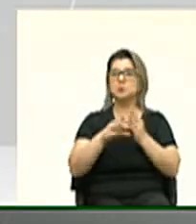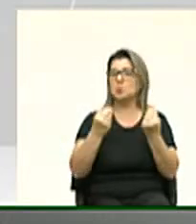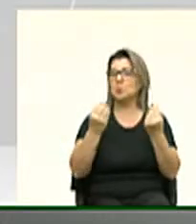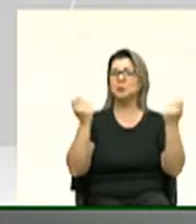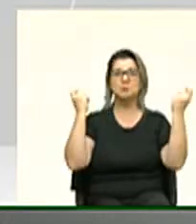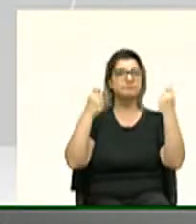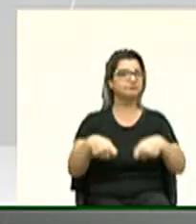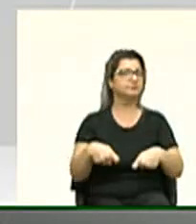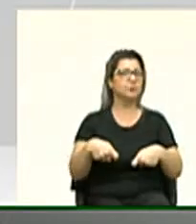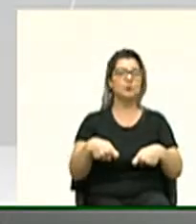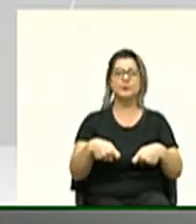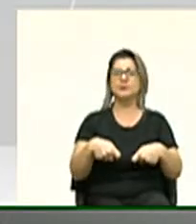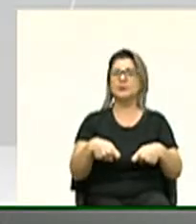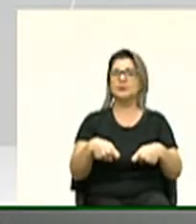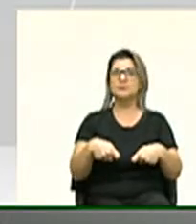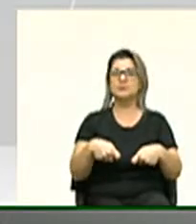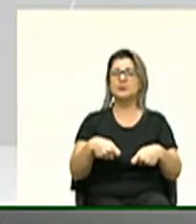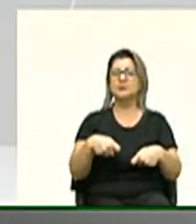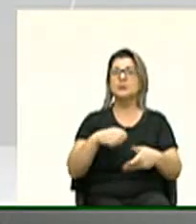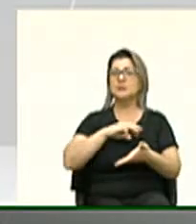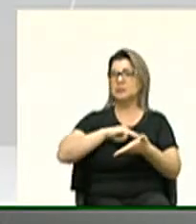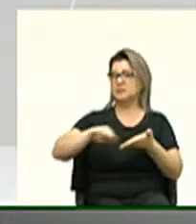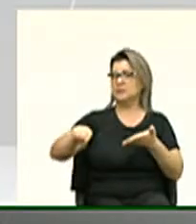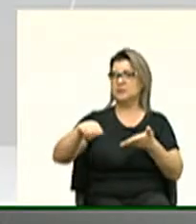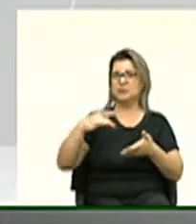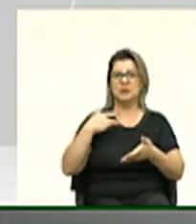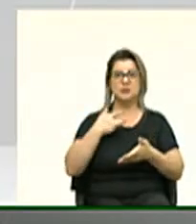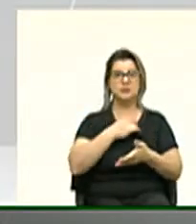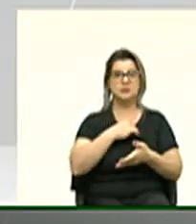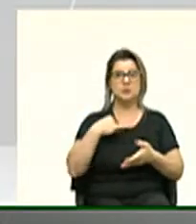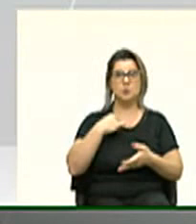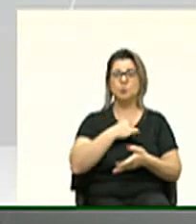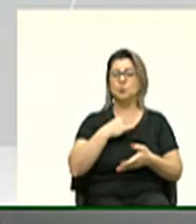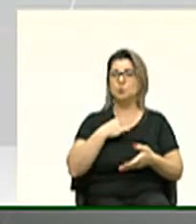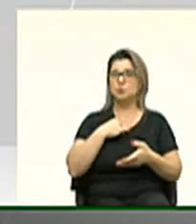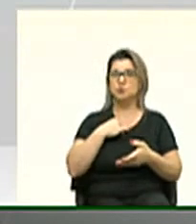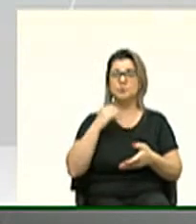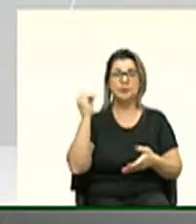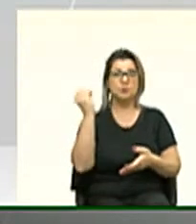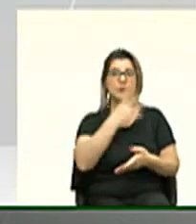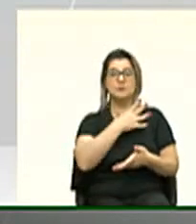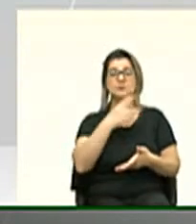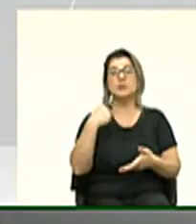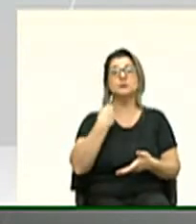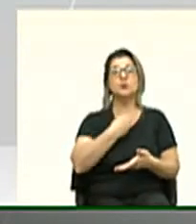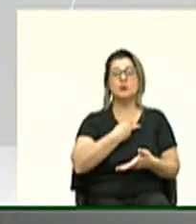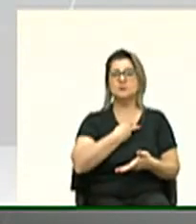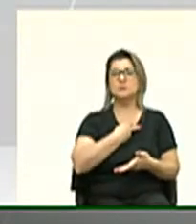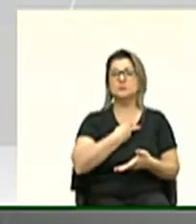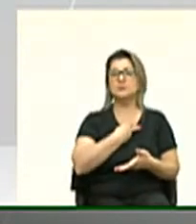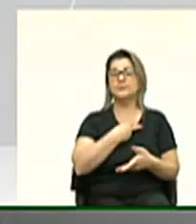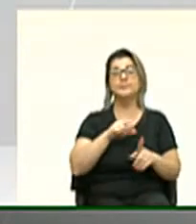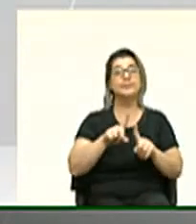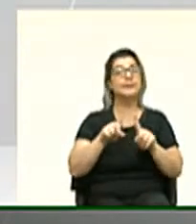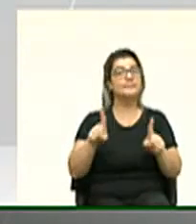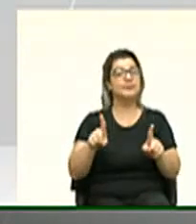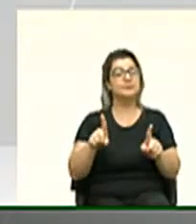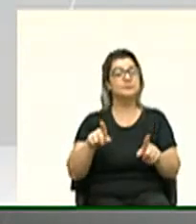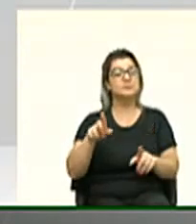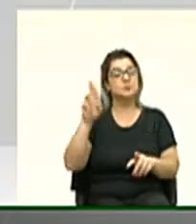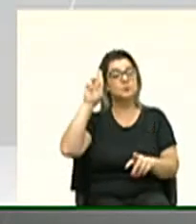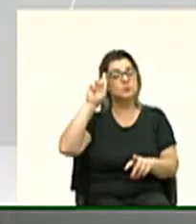Saúde para nos atualizar. Qual é o cronograma de leitos que tem a ser feito, não é? Mas o senhor